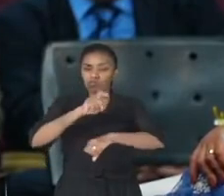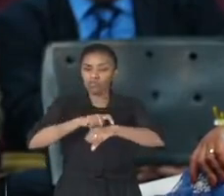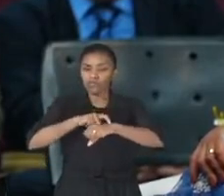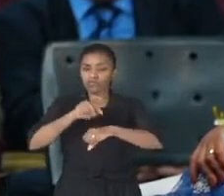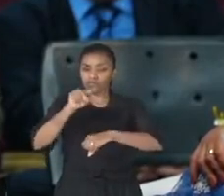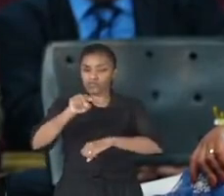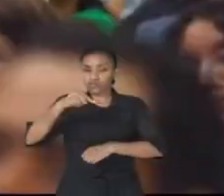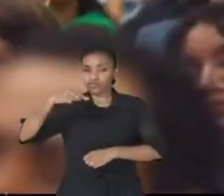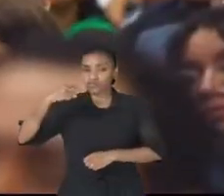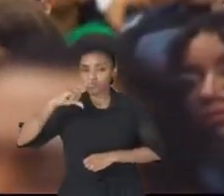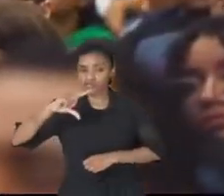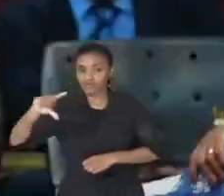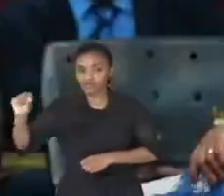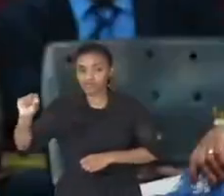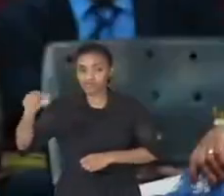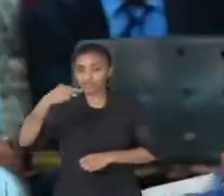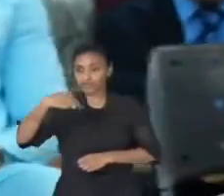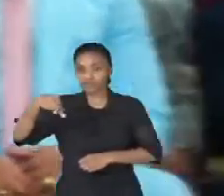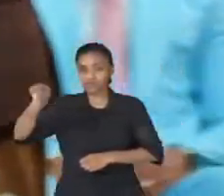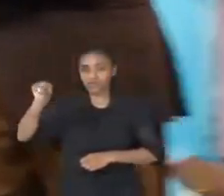vai.